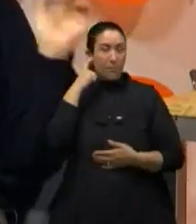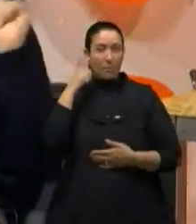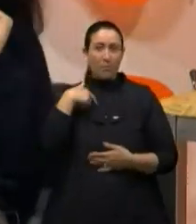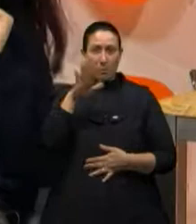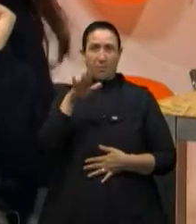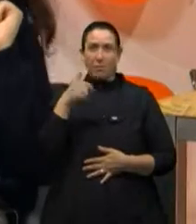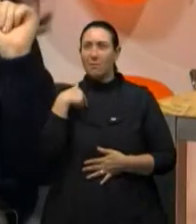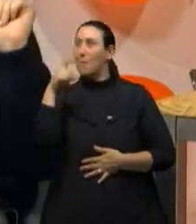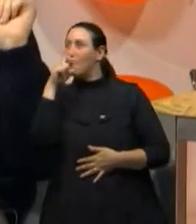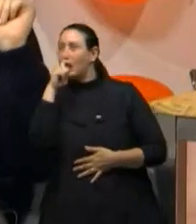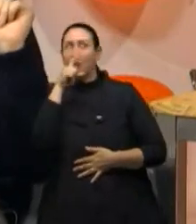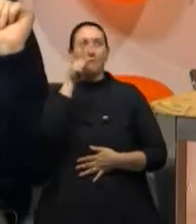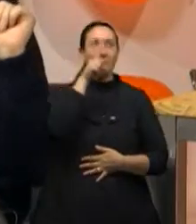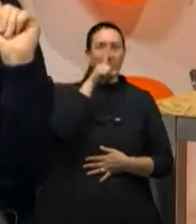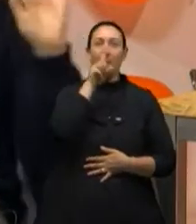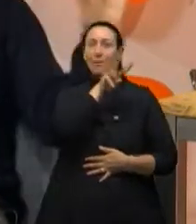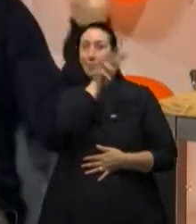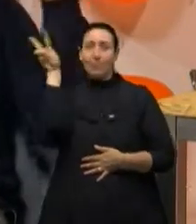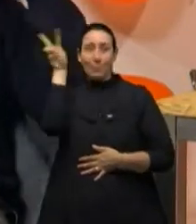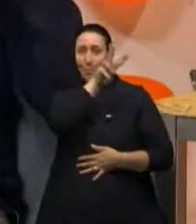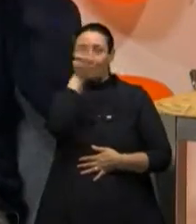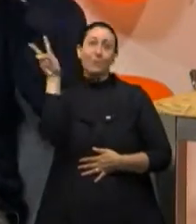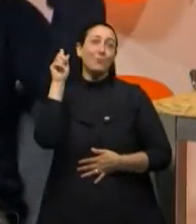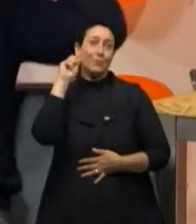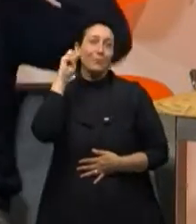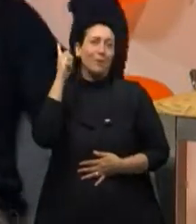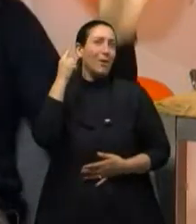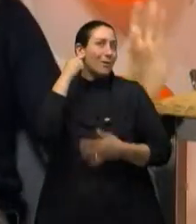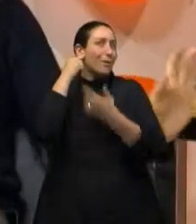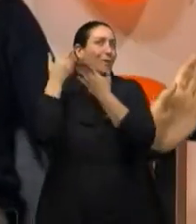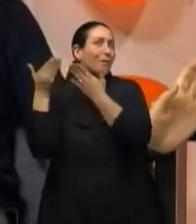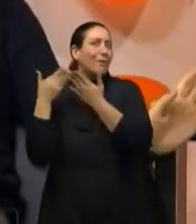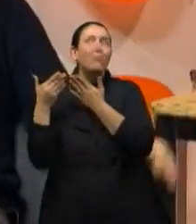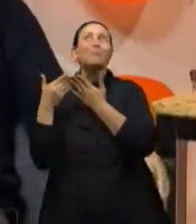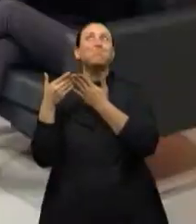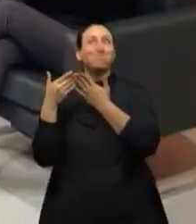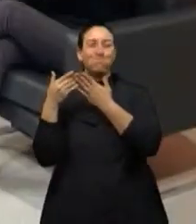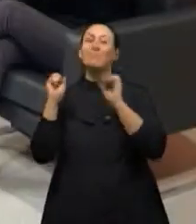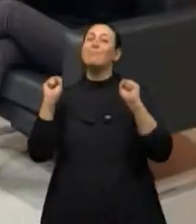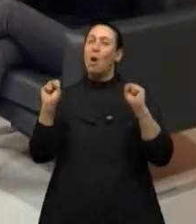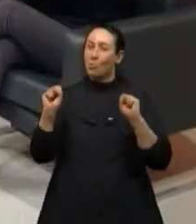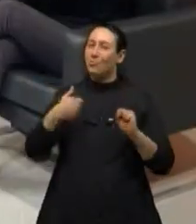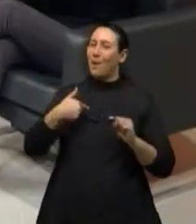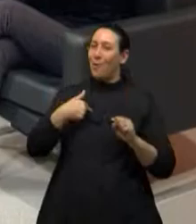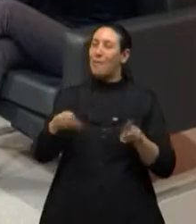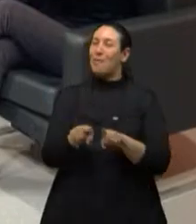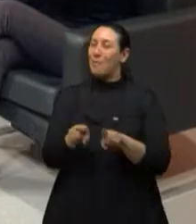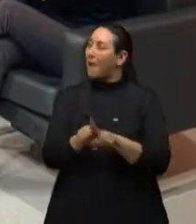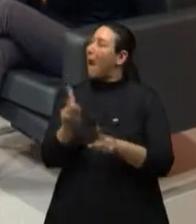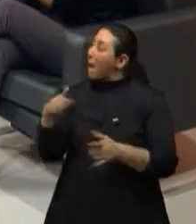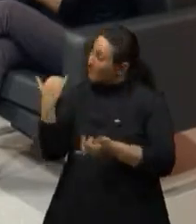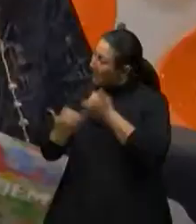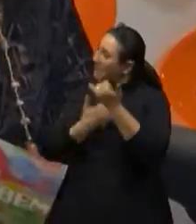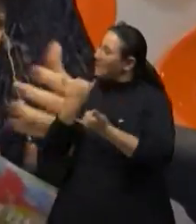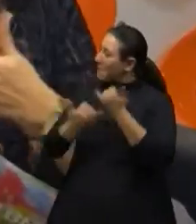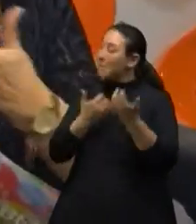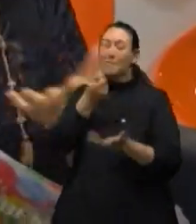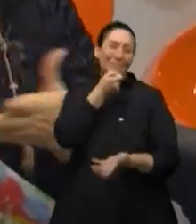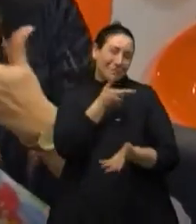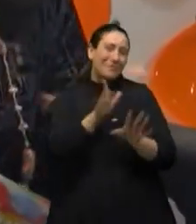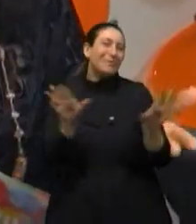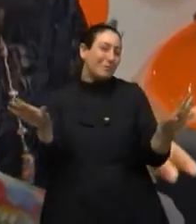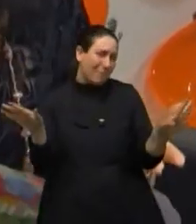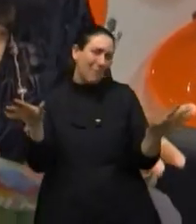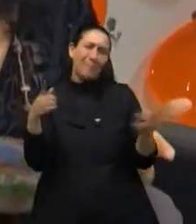famílias tô ferrada assim que tiver uma perda já foi um aparelho a gente tá brincando com humor a gente